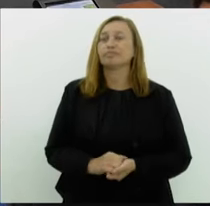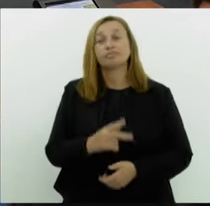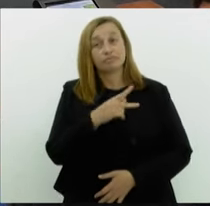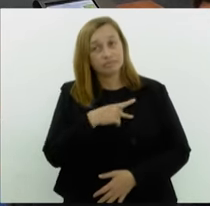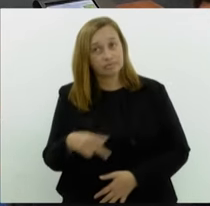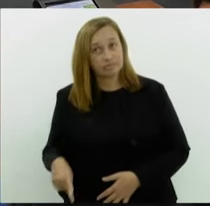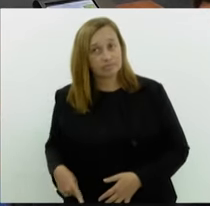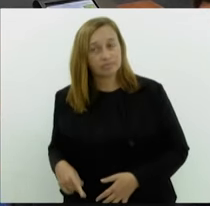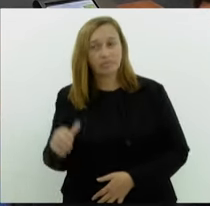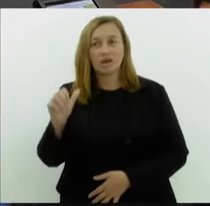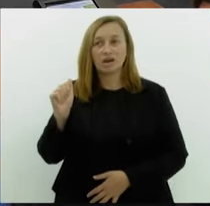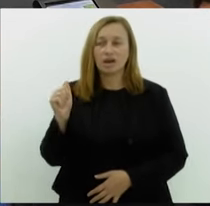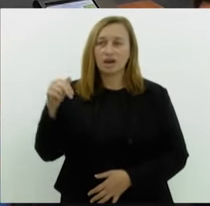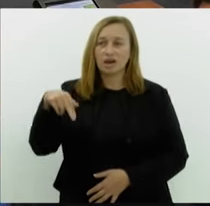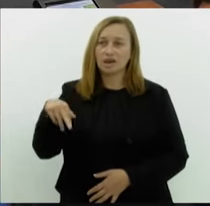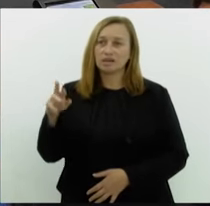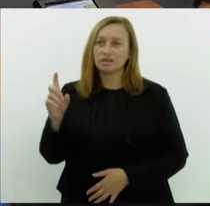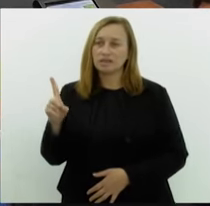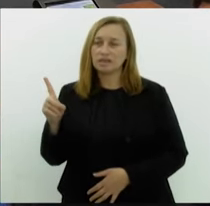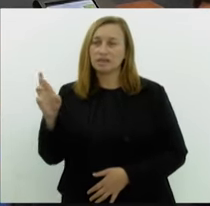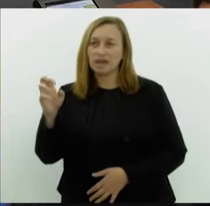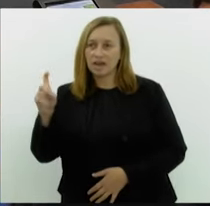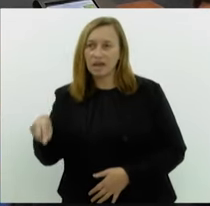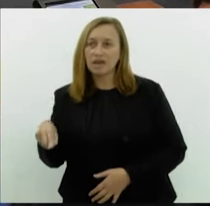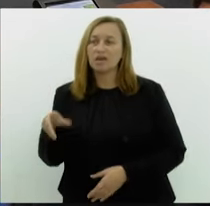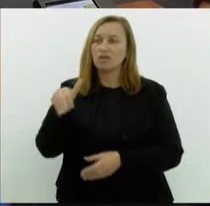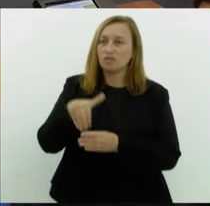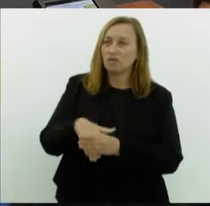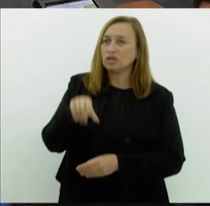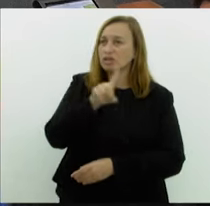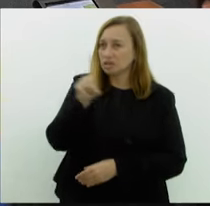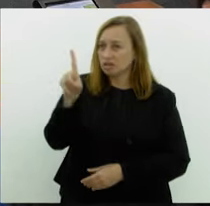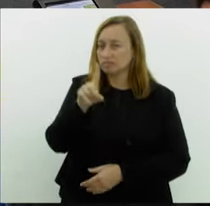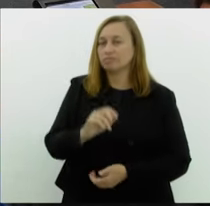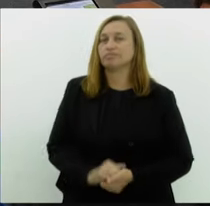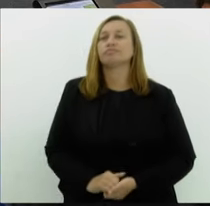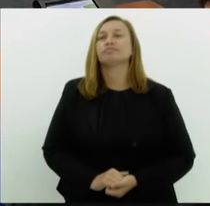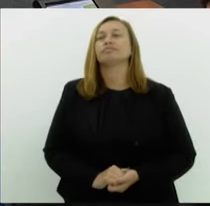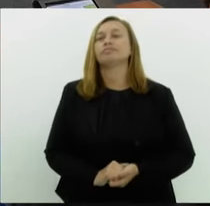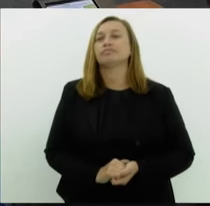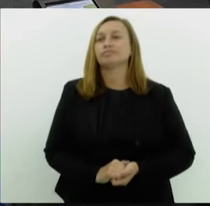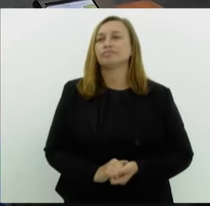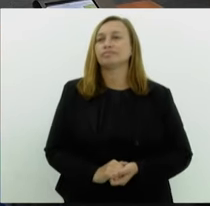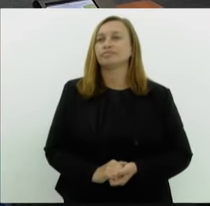Presidente, André Corrêa, não. Ok, registrado, deputado André Corrêa.